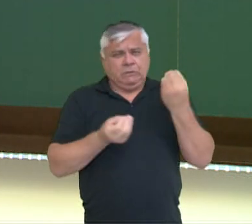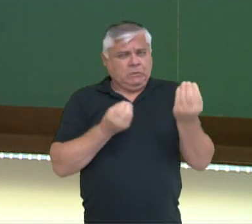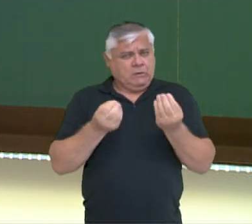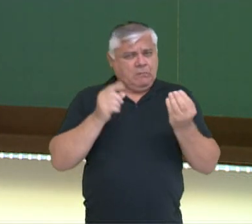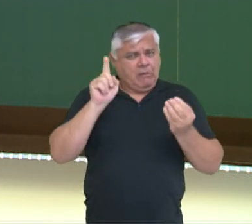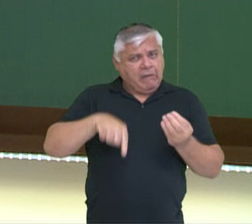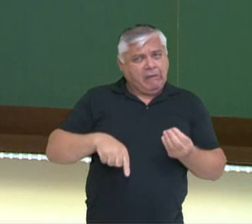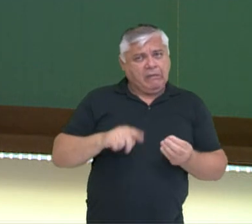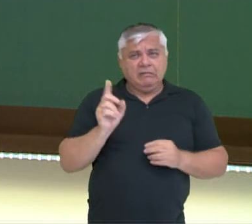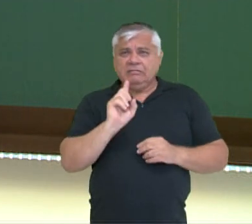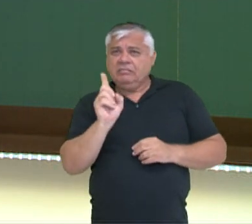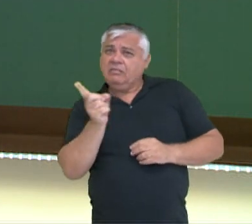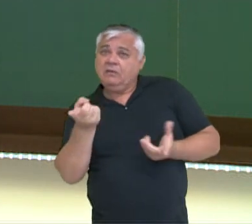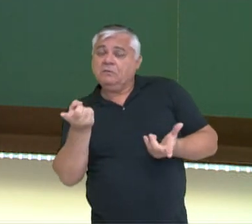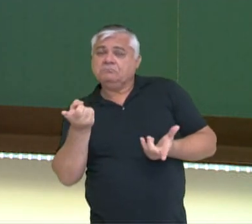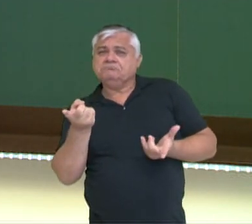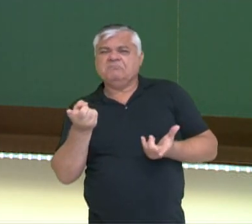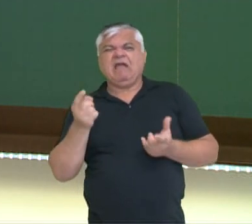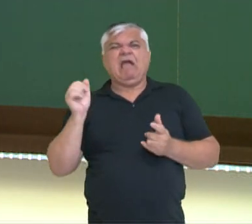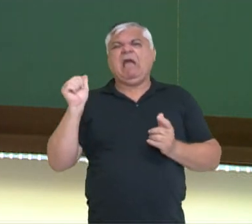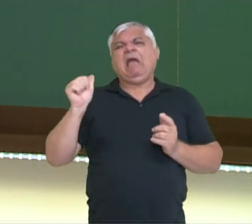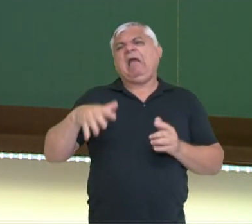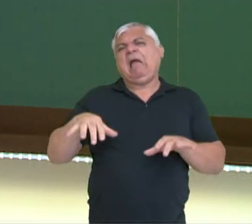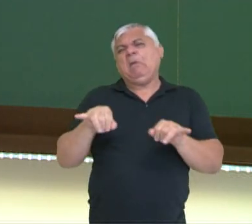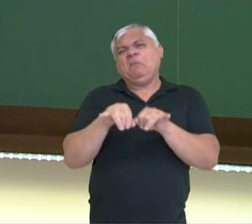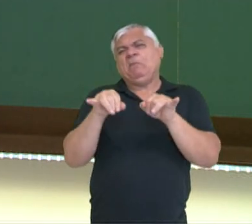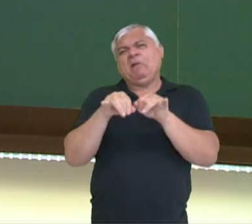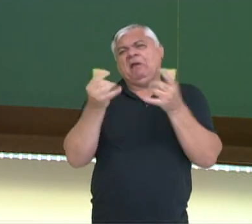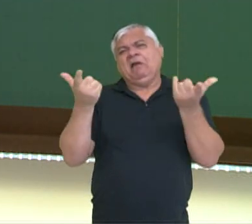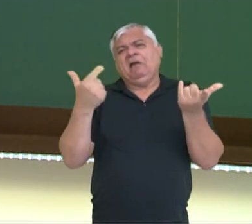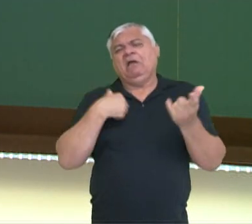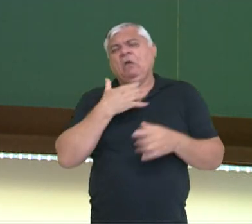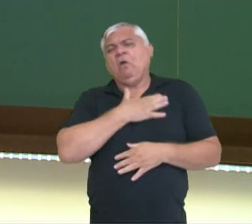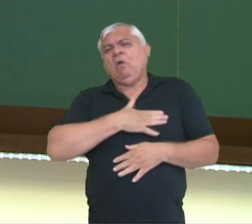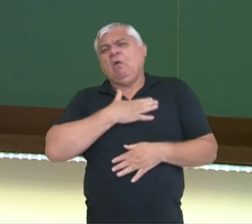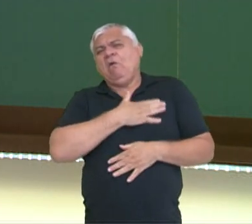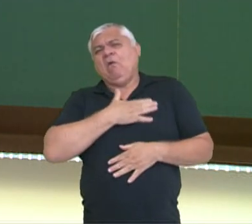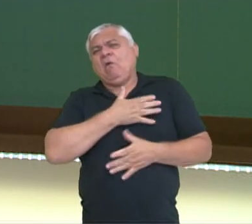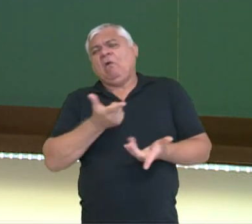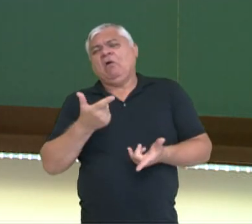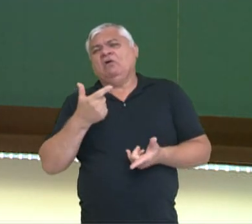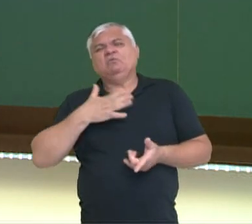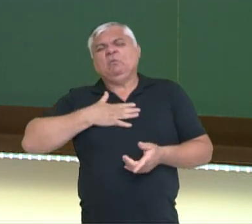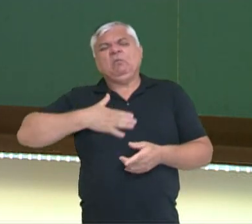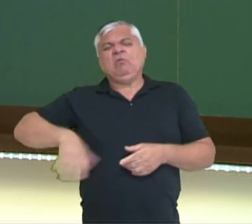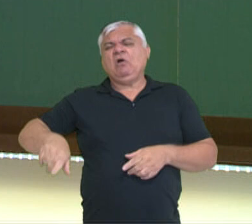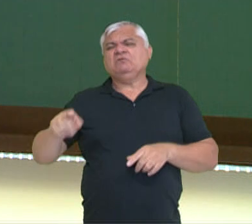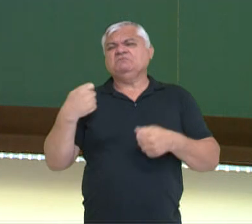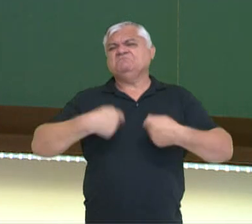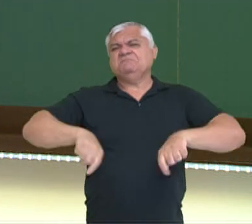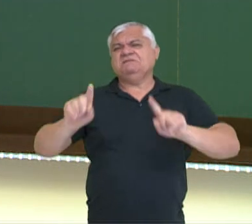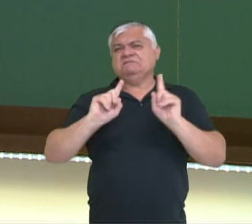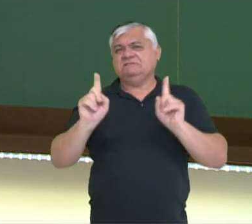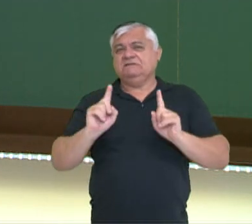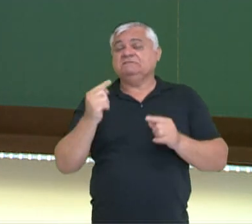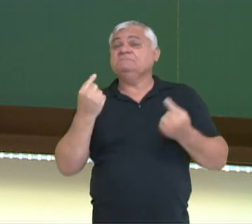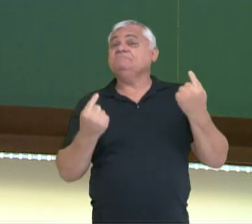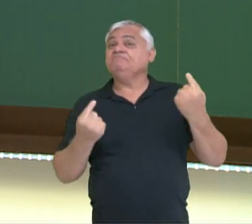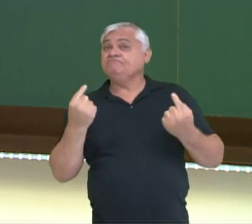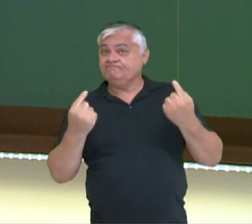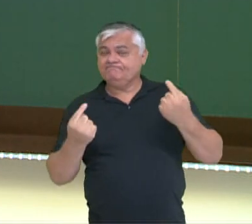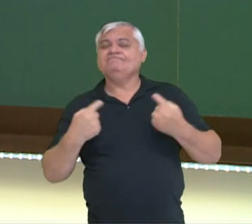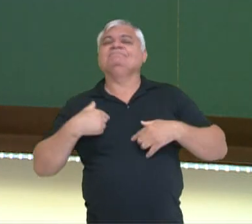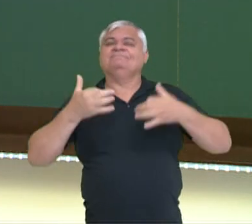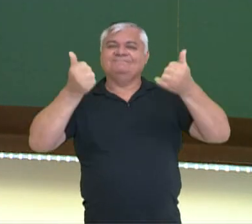não? Não tem importância nenhuma. Lê quem gosta, quem não gosta não faz falta. Nós vamos falar um pouquinho a